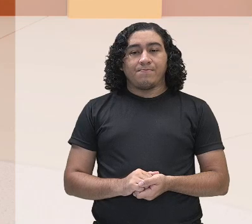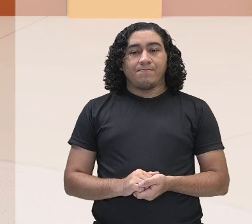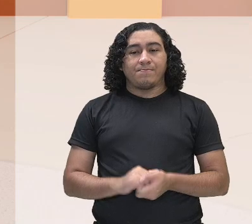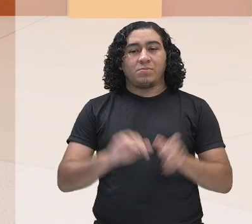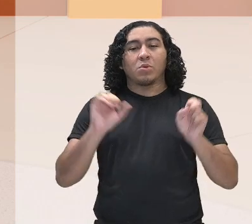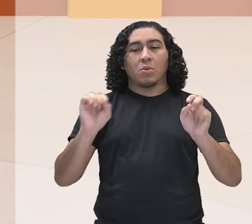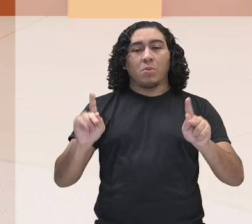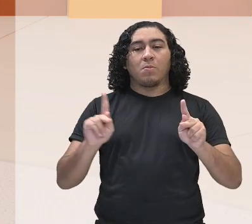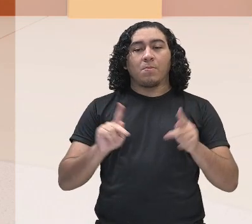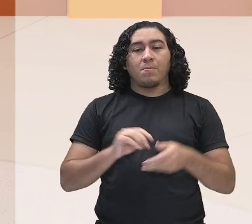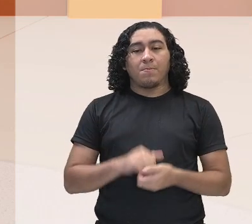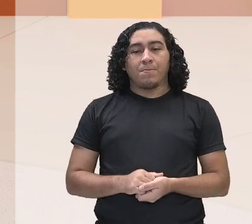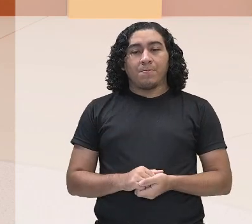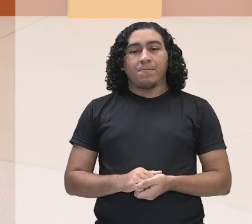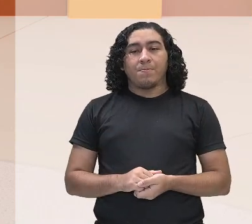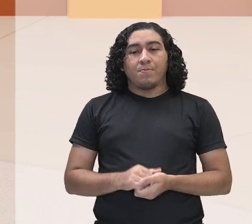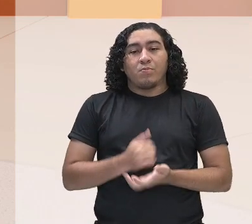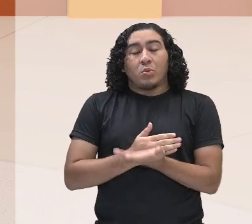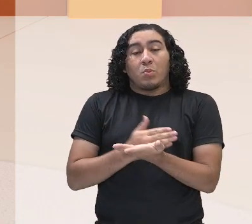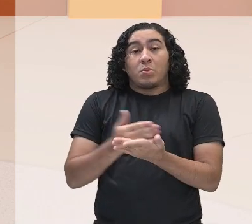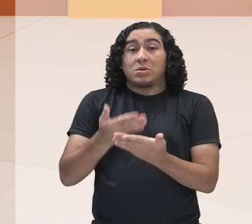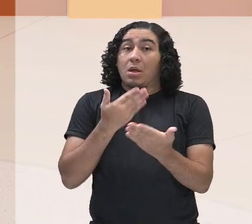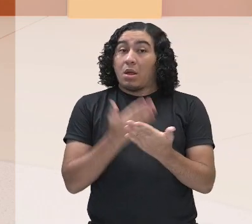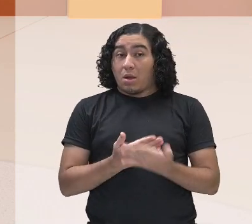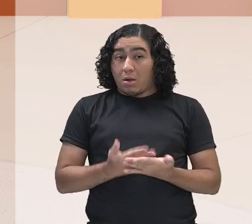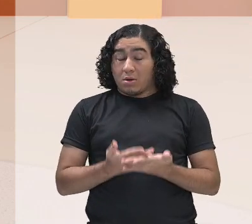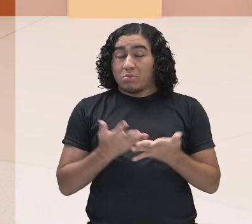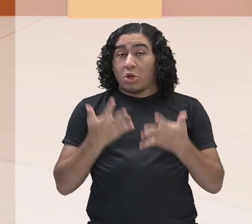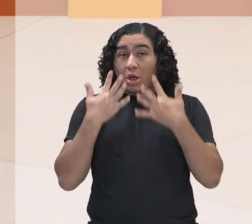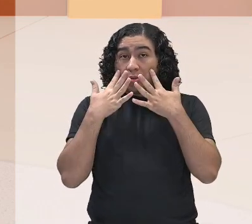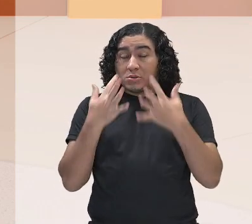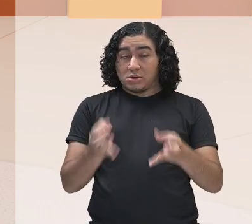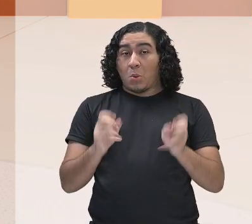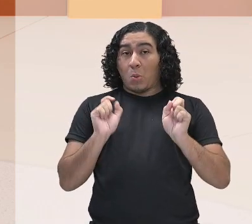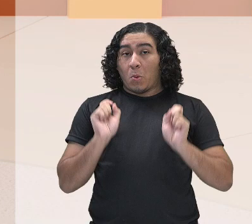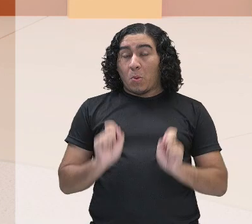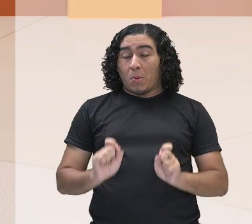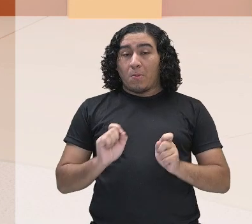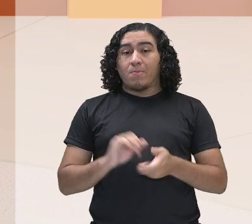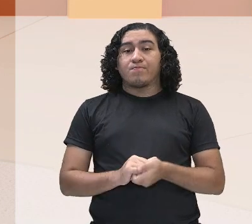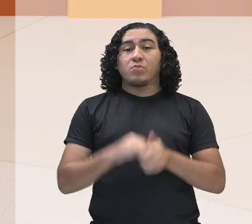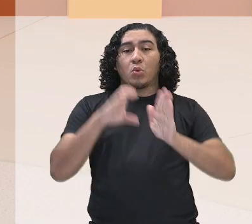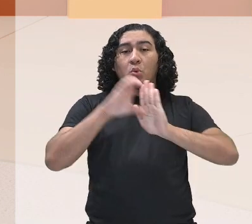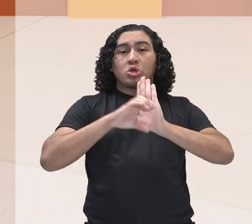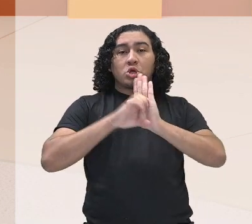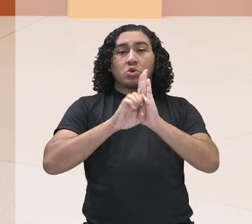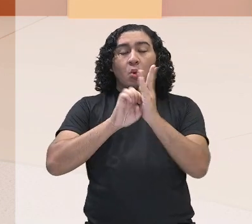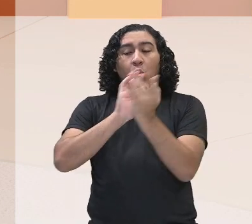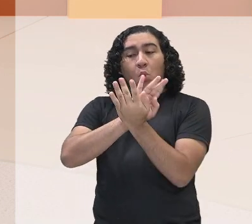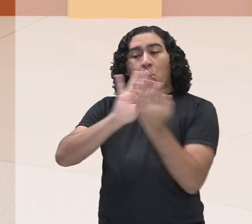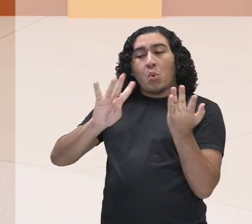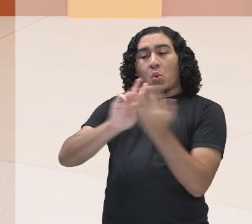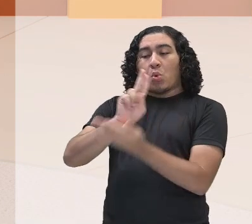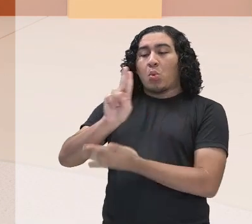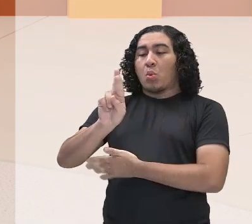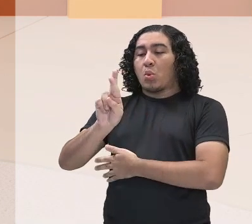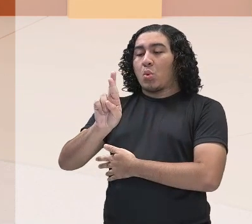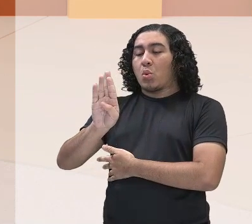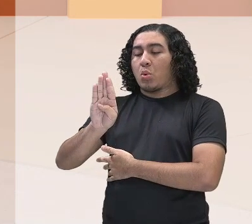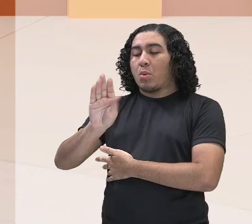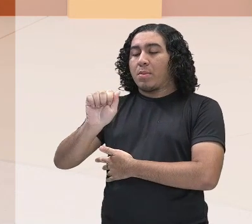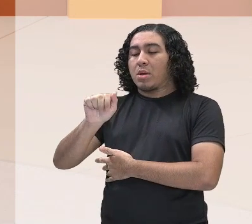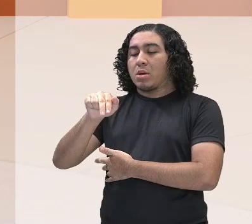Muito bem, então vamos iniciar a nossa aula observando o conceito de urbanização, né, onde nós vamos